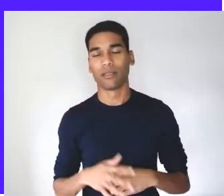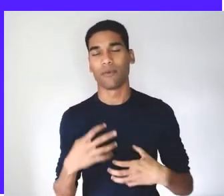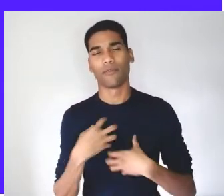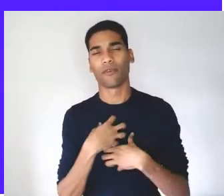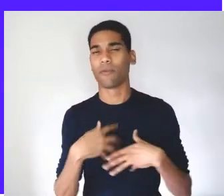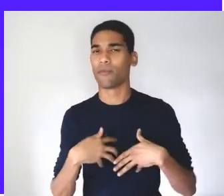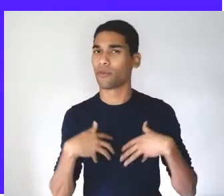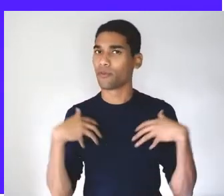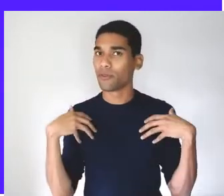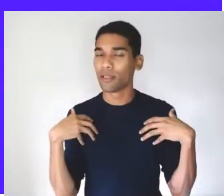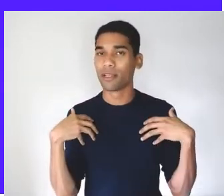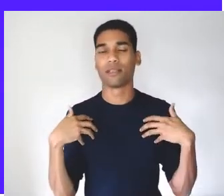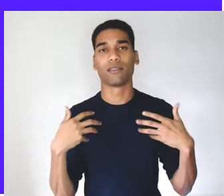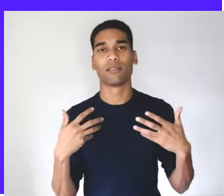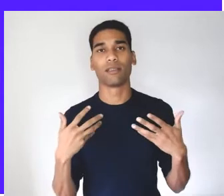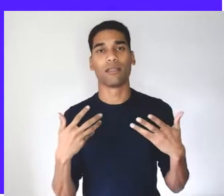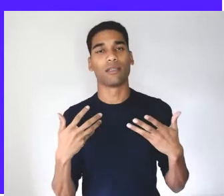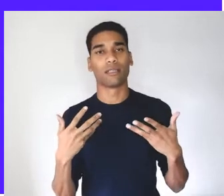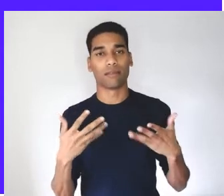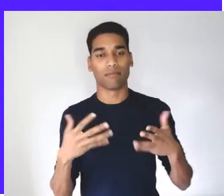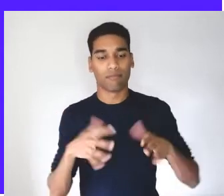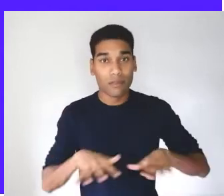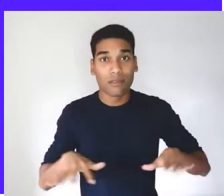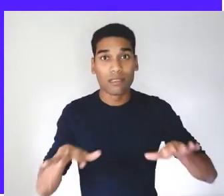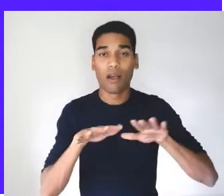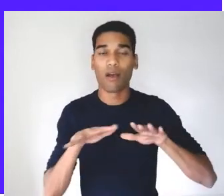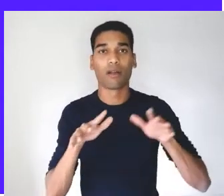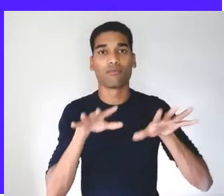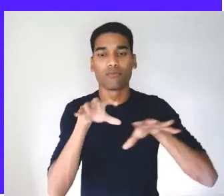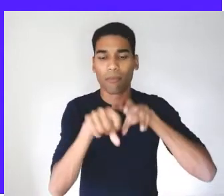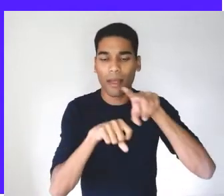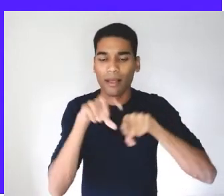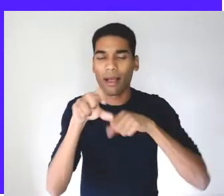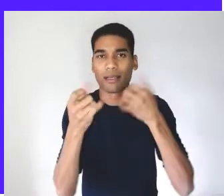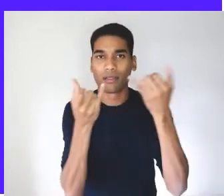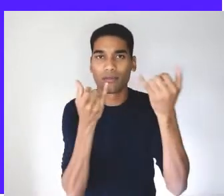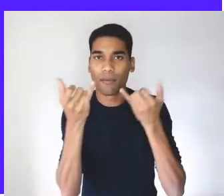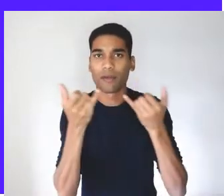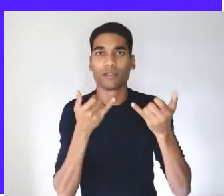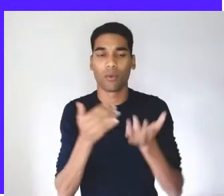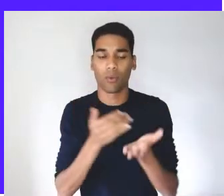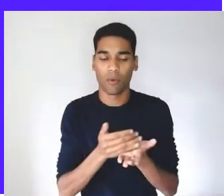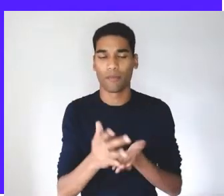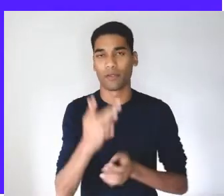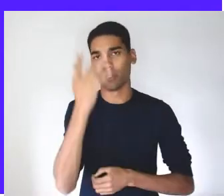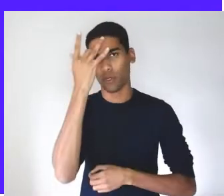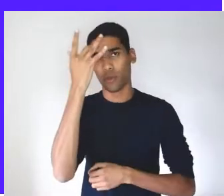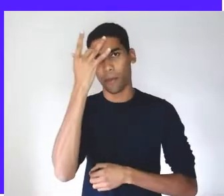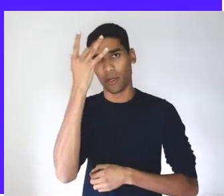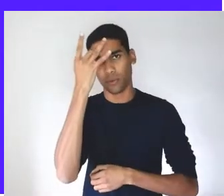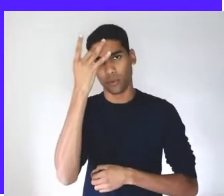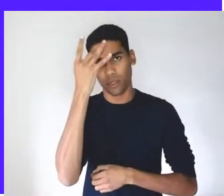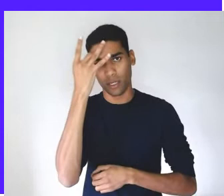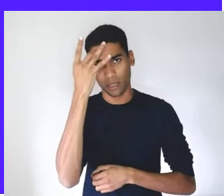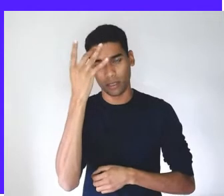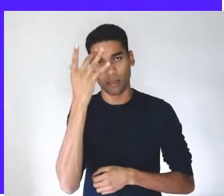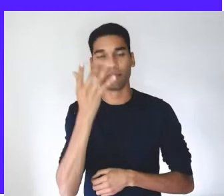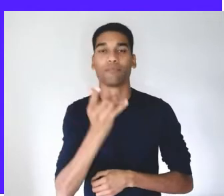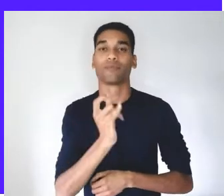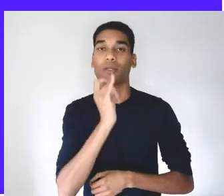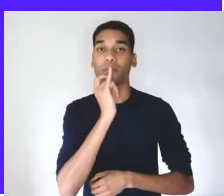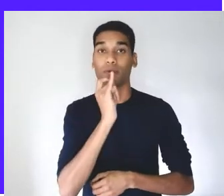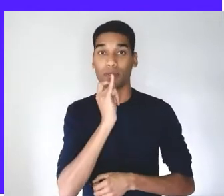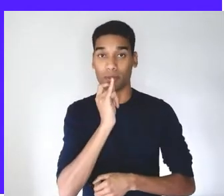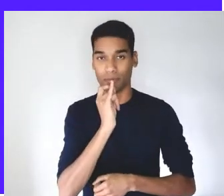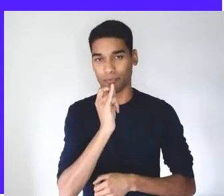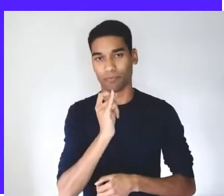um amadurecimento dessa percepção do que é importante, e falo isso até baseado, enfim, aqui vou dar um exemplo, tem vários exemplos, mas